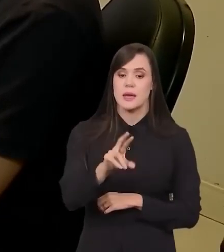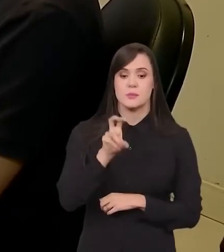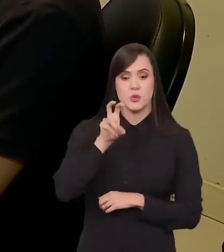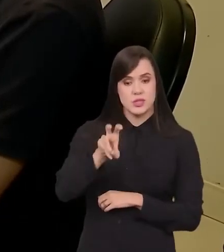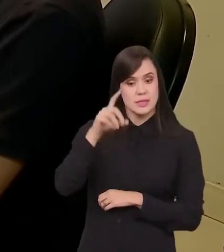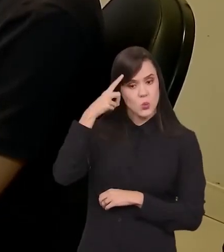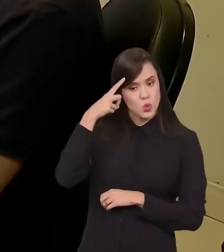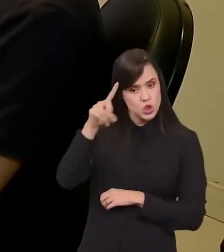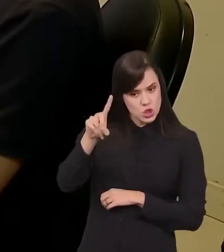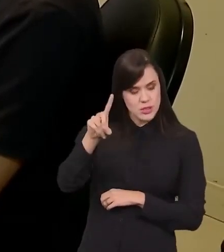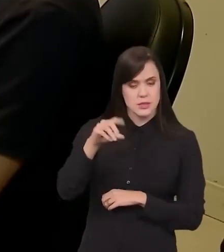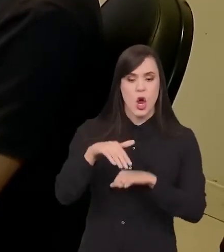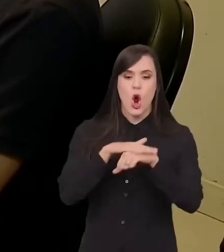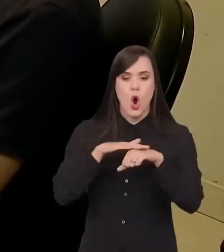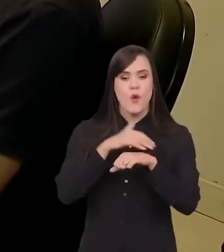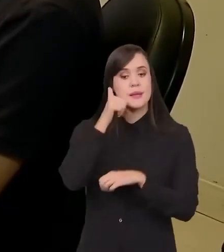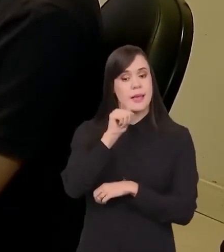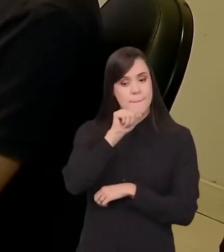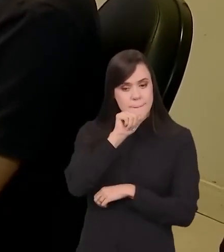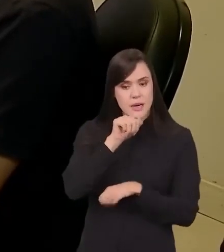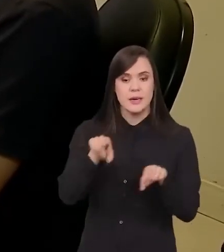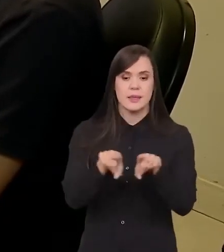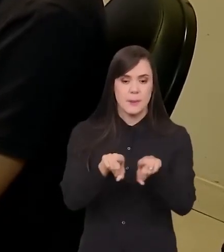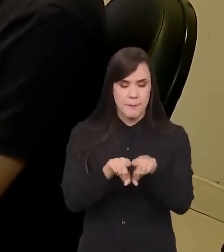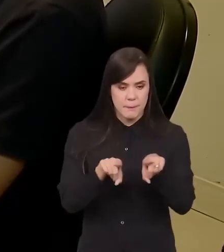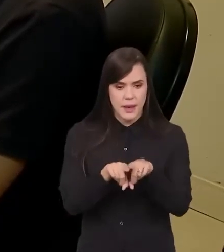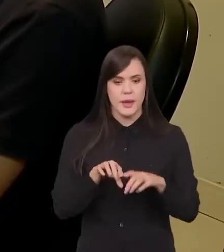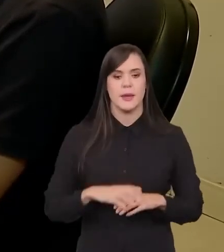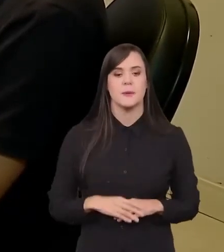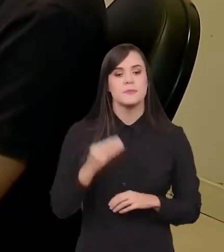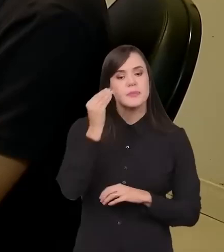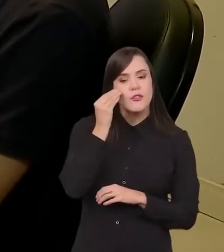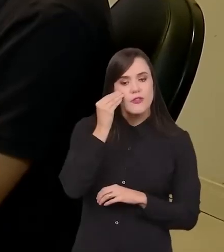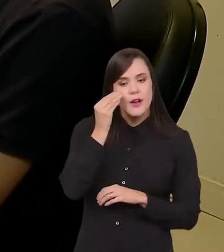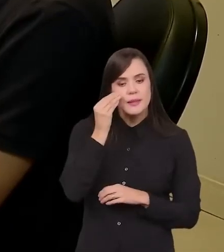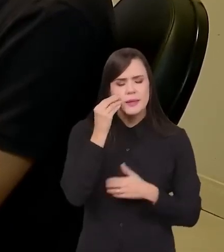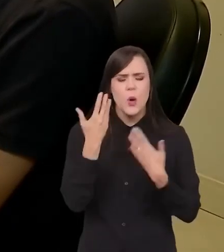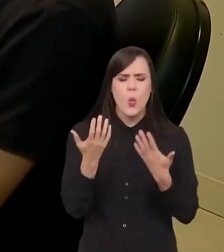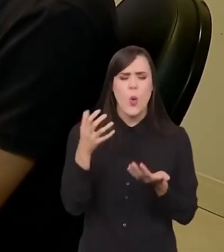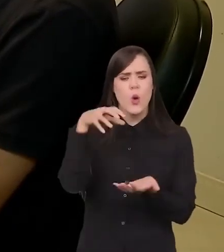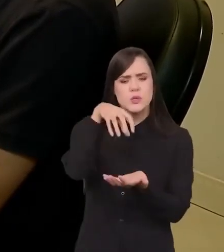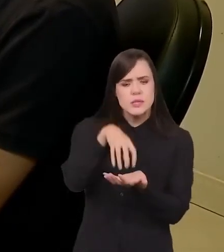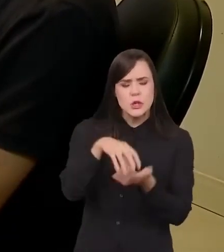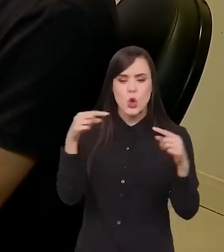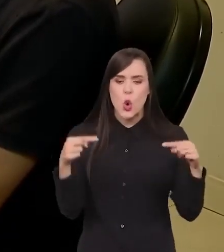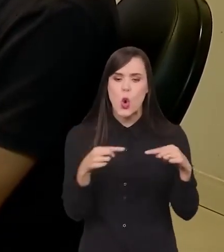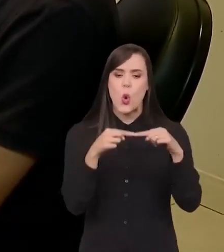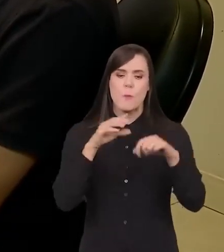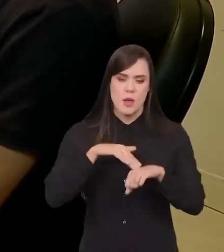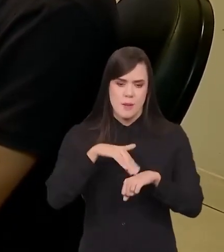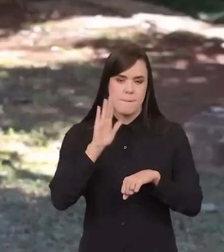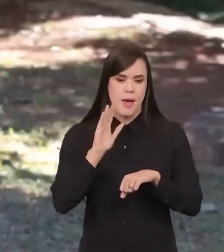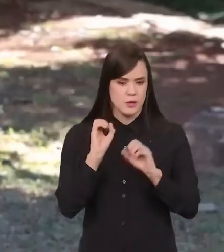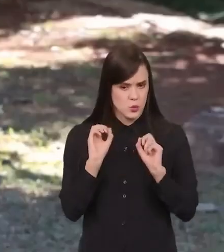5 dias. Vou conversar com a sua mãe, certo? E a gente vai tentar ver qual setor você poderia se encaixar,